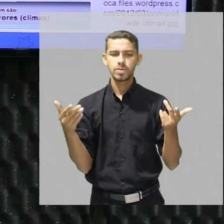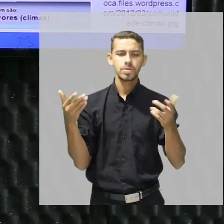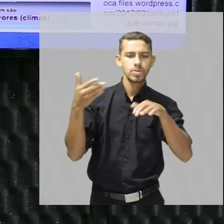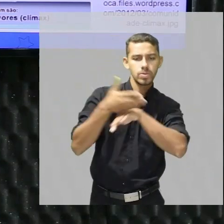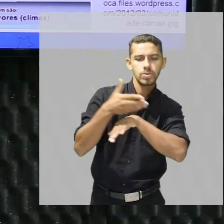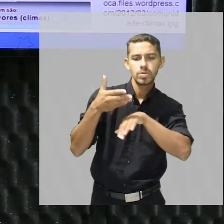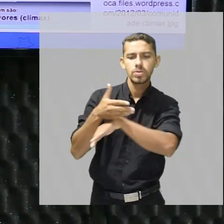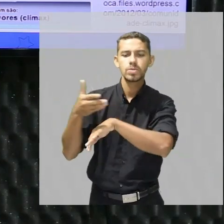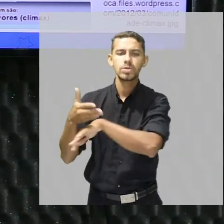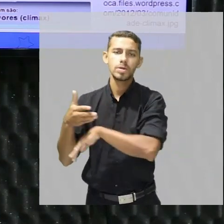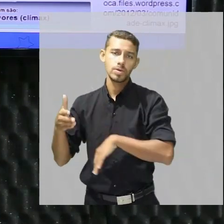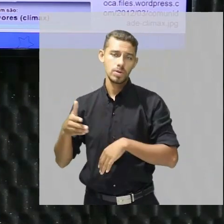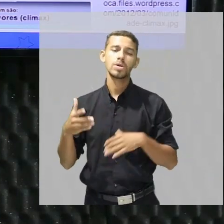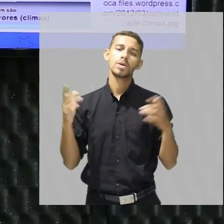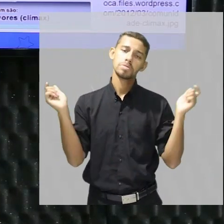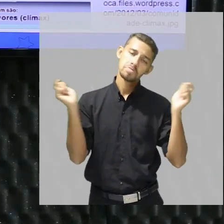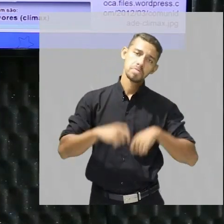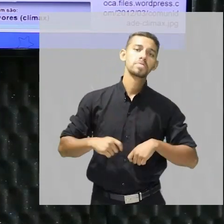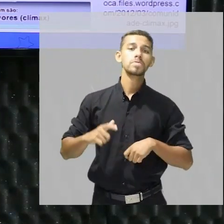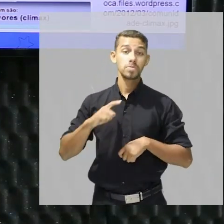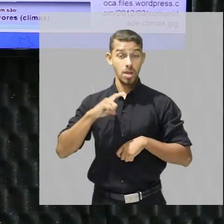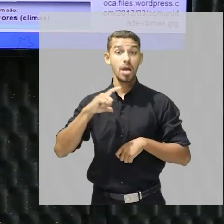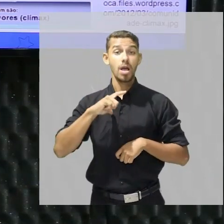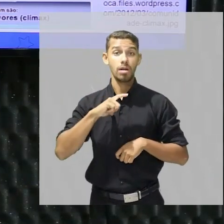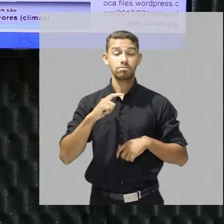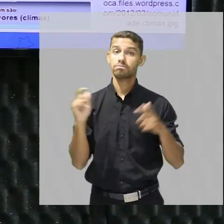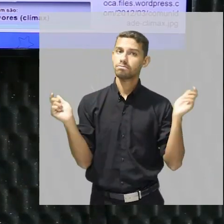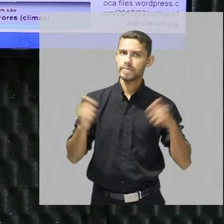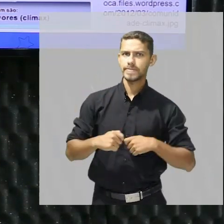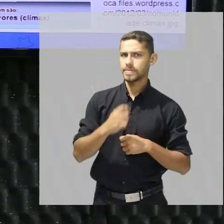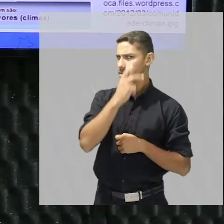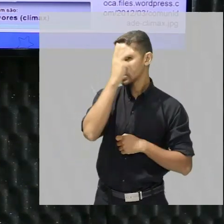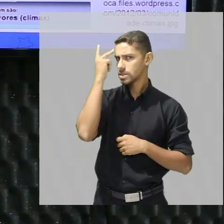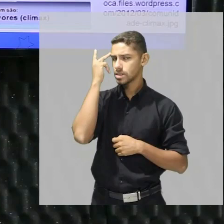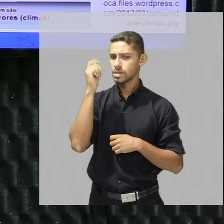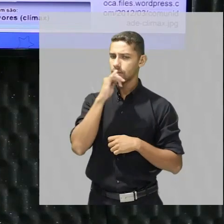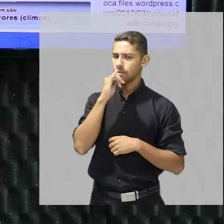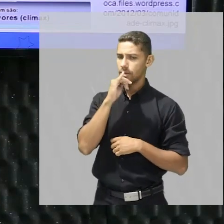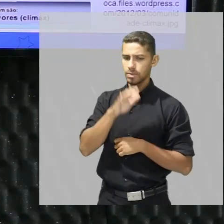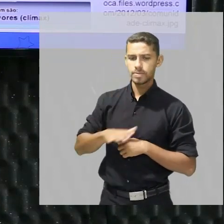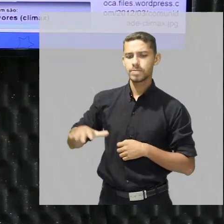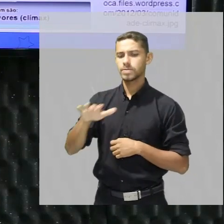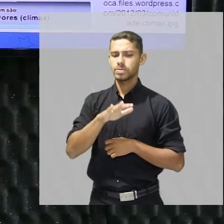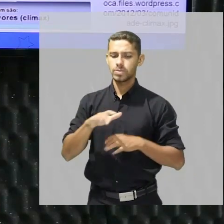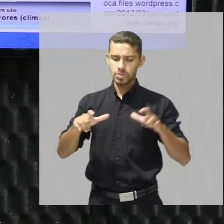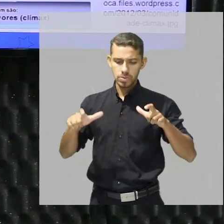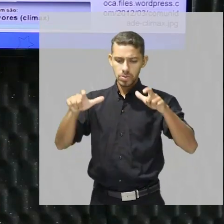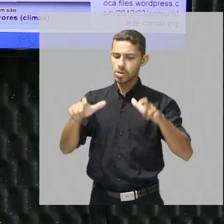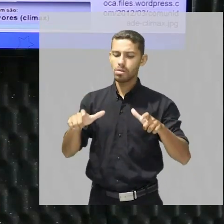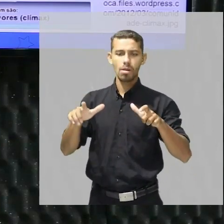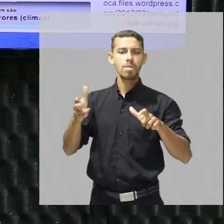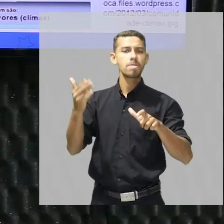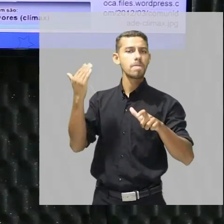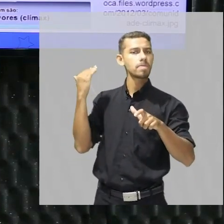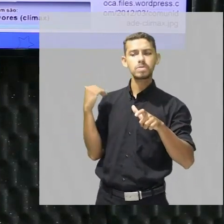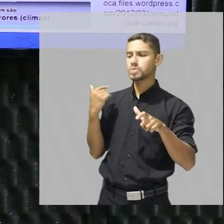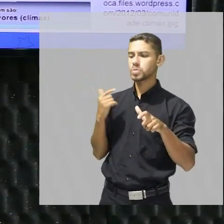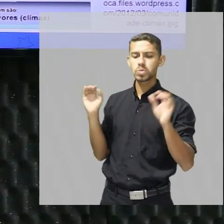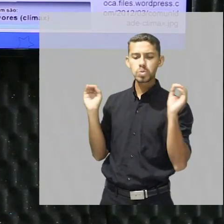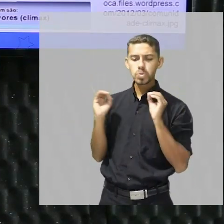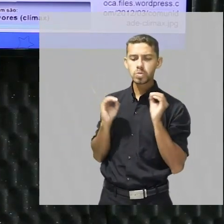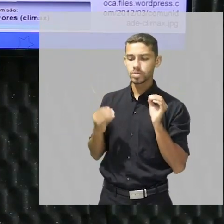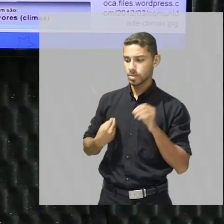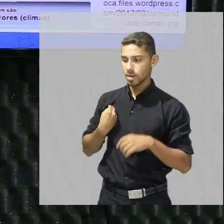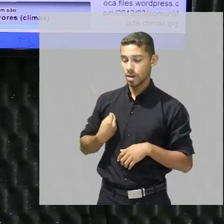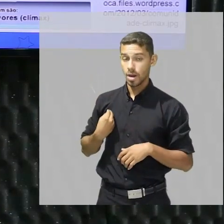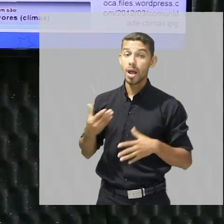aquele ambiente, e assim nós temos um ambiente que inicialmente não era habitável, ele agora